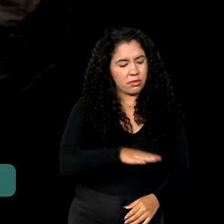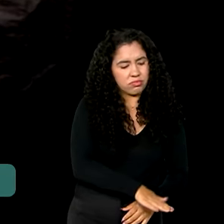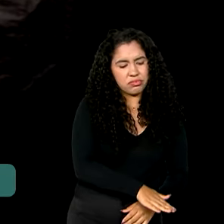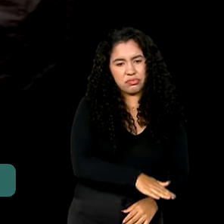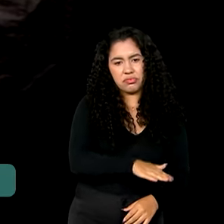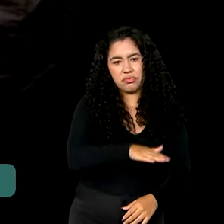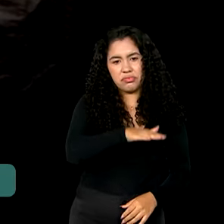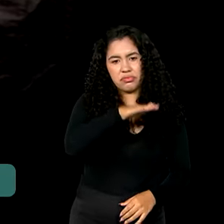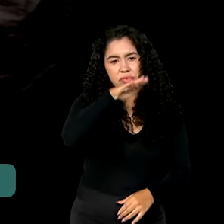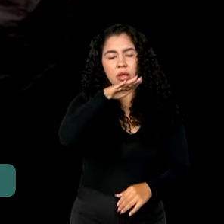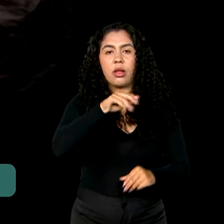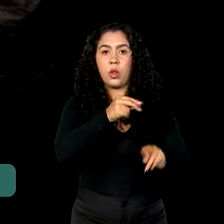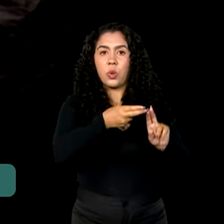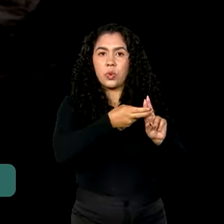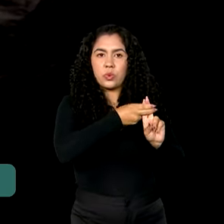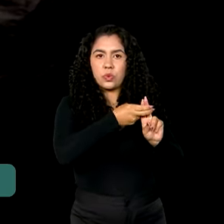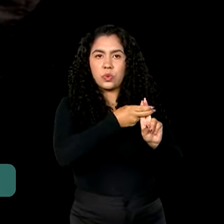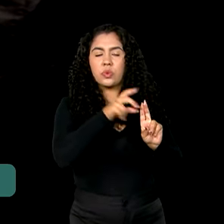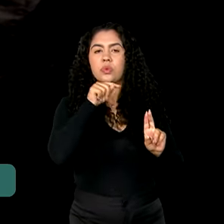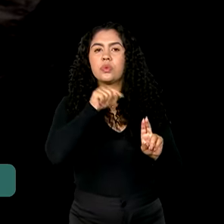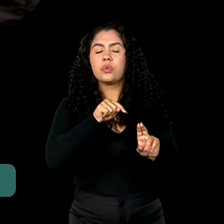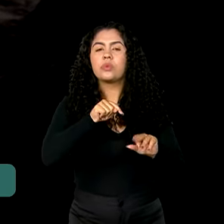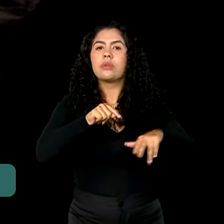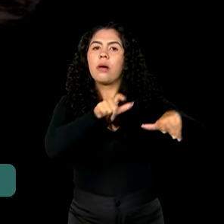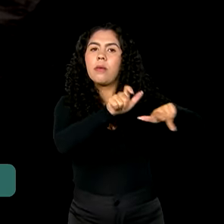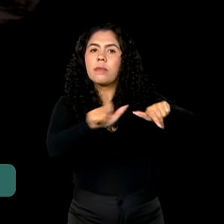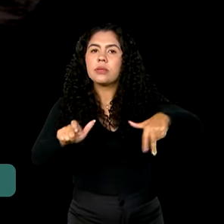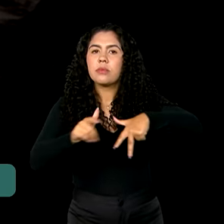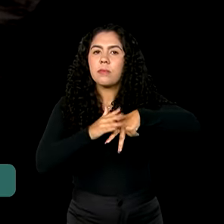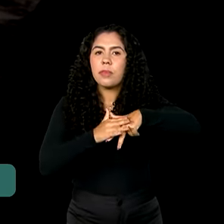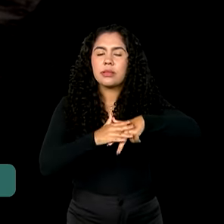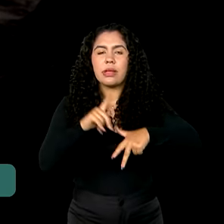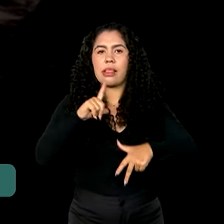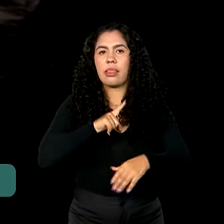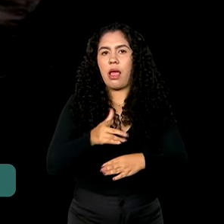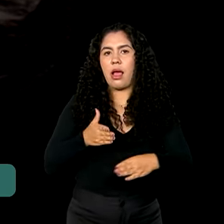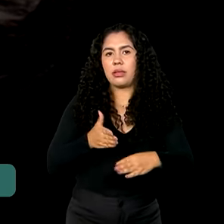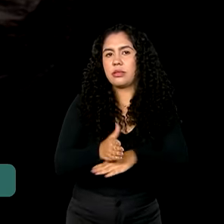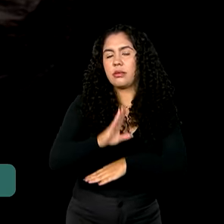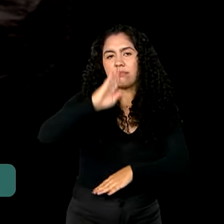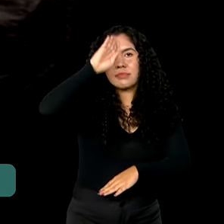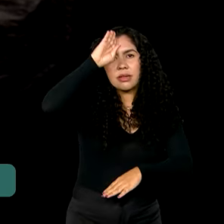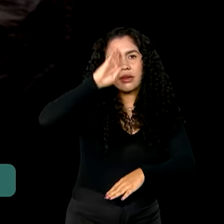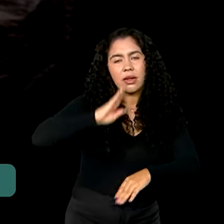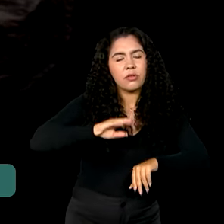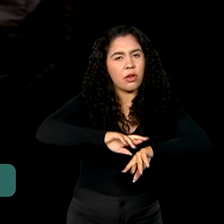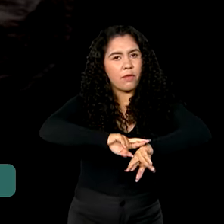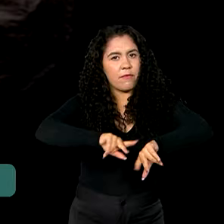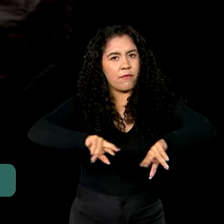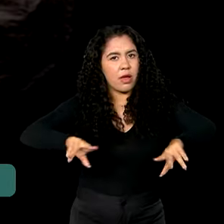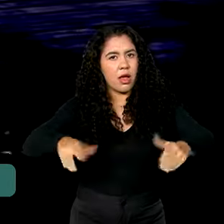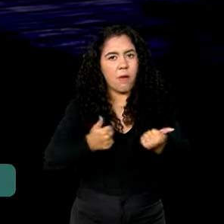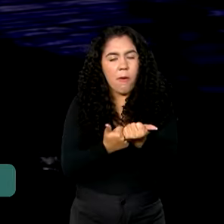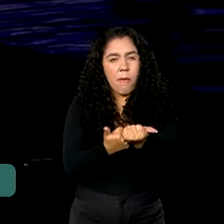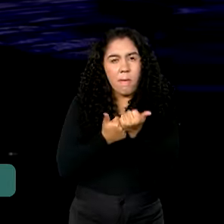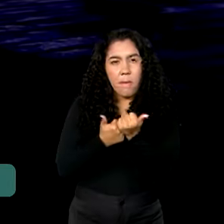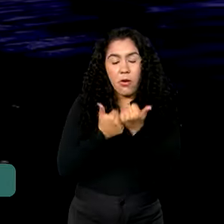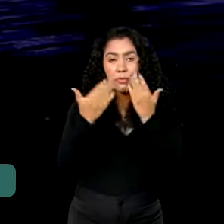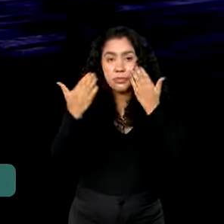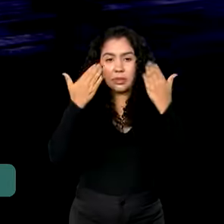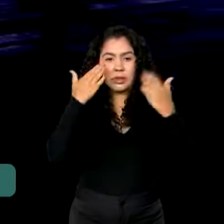meio do SUS, os pacientes têm acesso a diversos serviços gratuitos de apoio psicossocial,